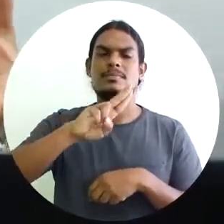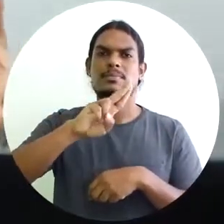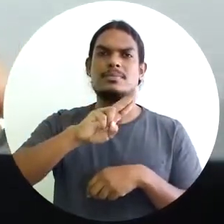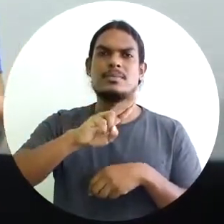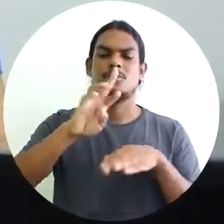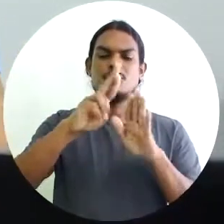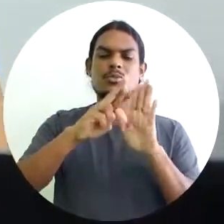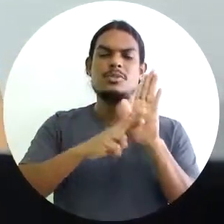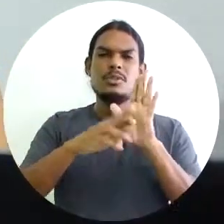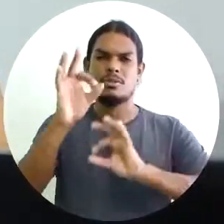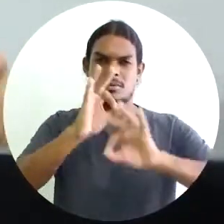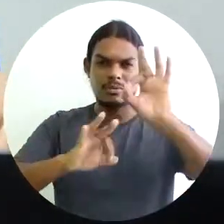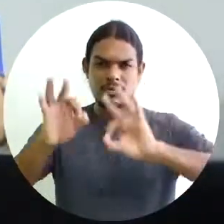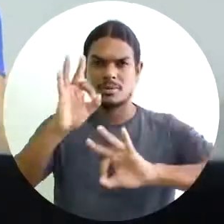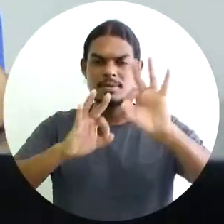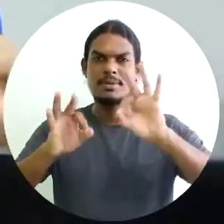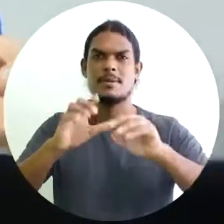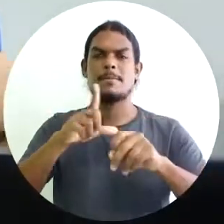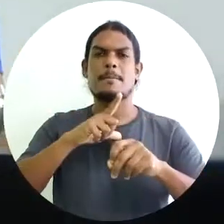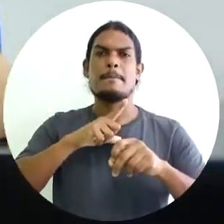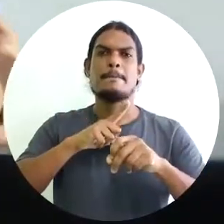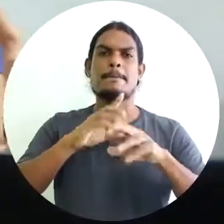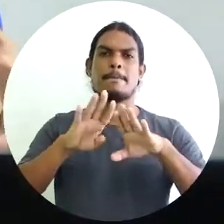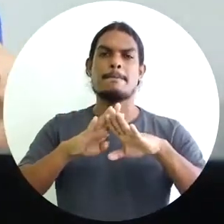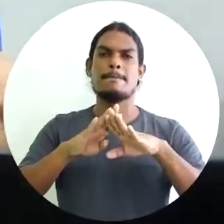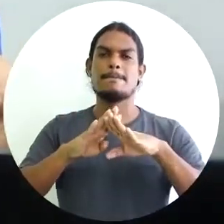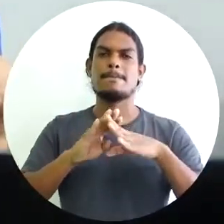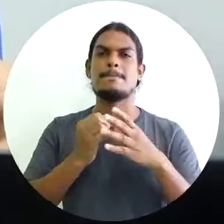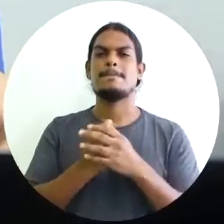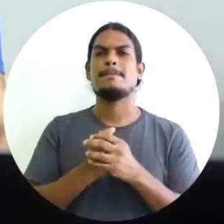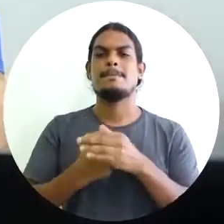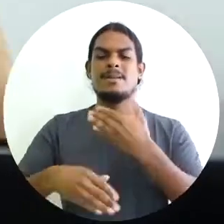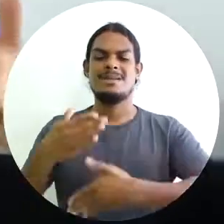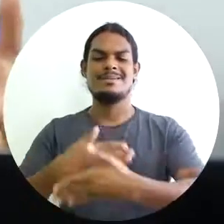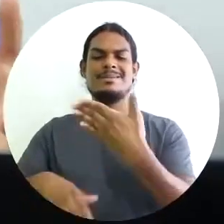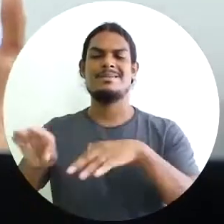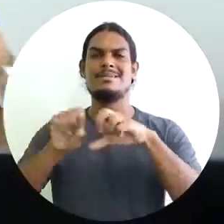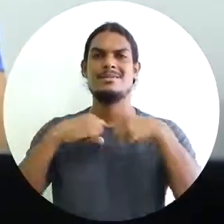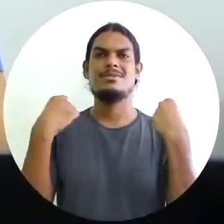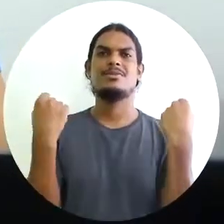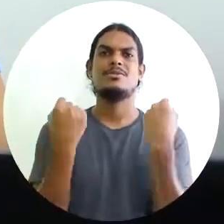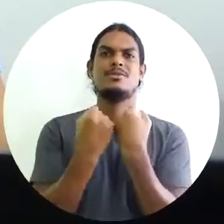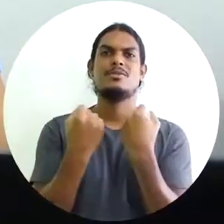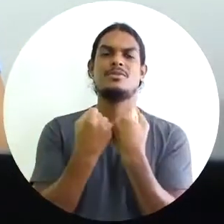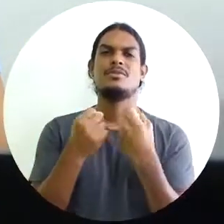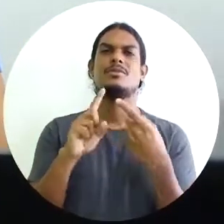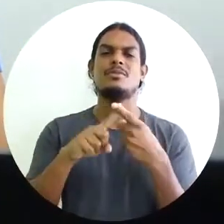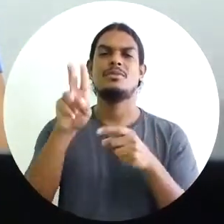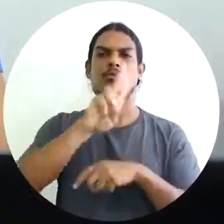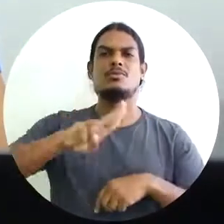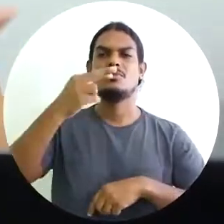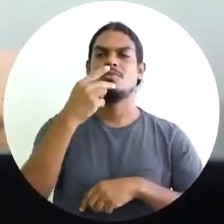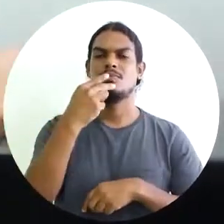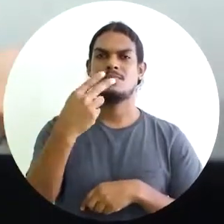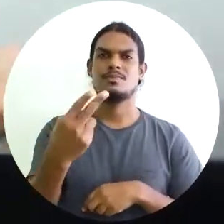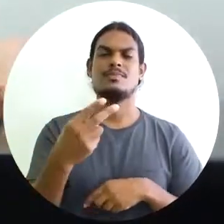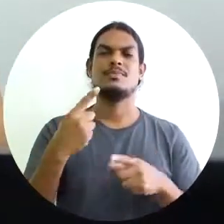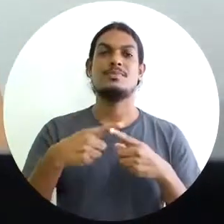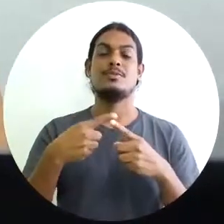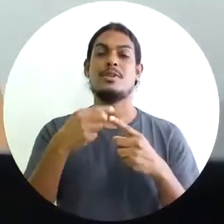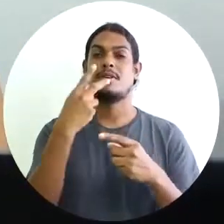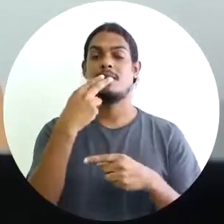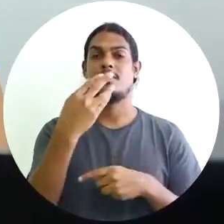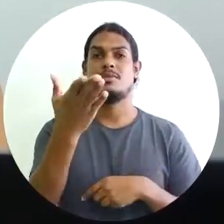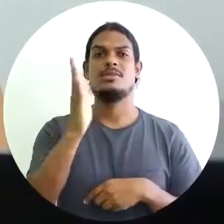estruturados, né? Nós temos relações sociais muito bem estruturadas e mais ainda através da língua que a gente fala. Até porque nossa língua,